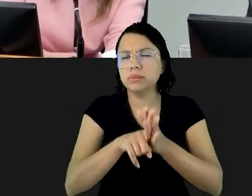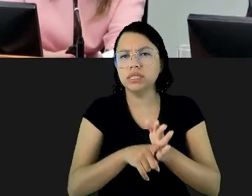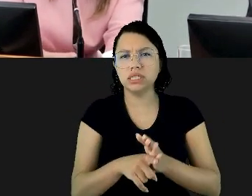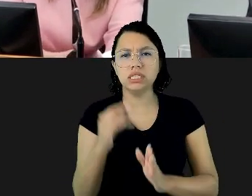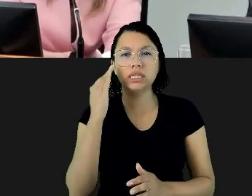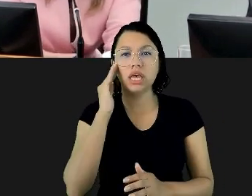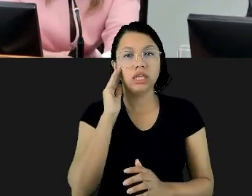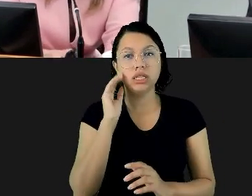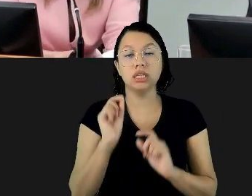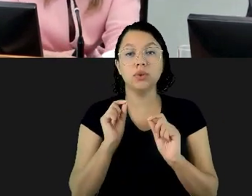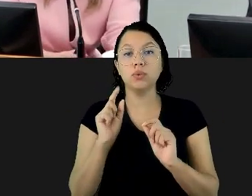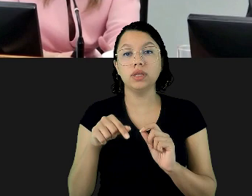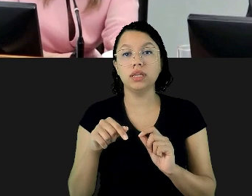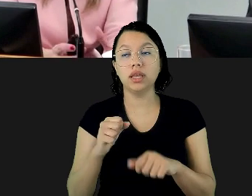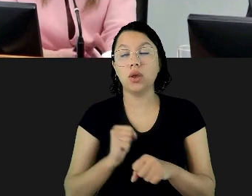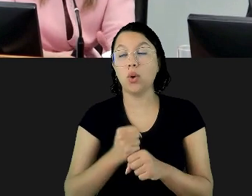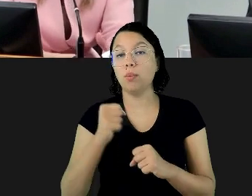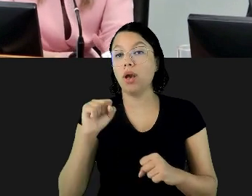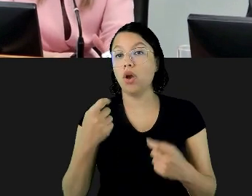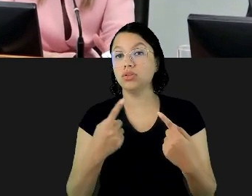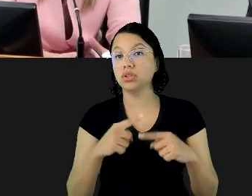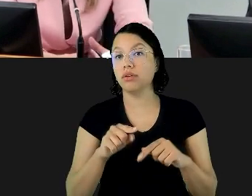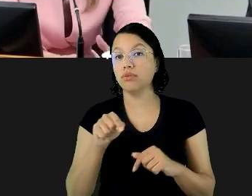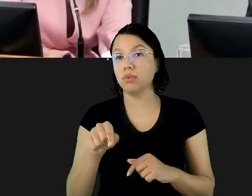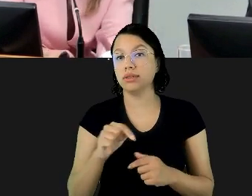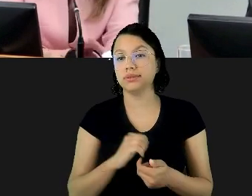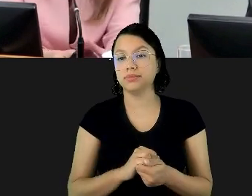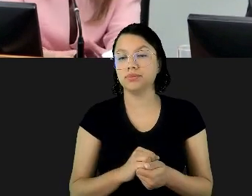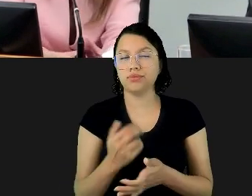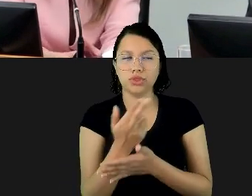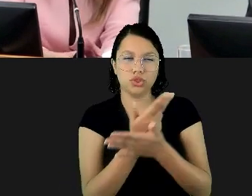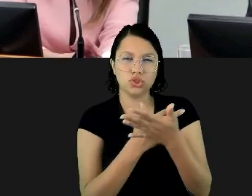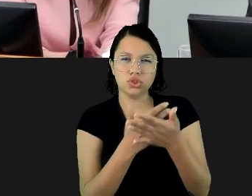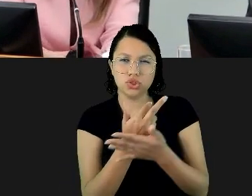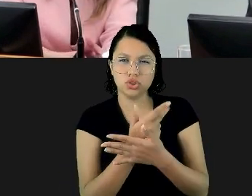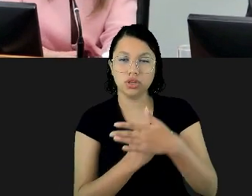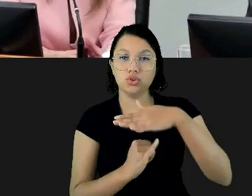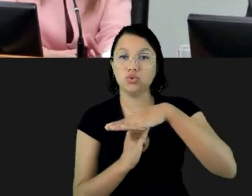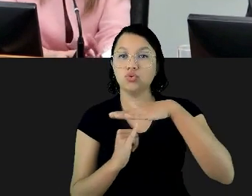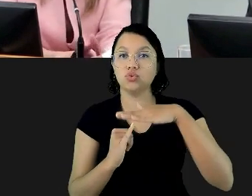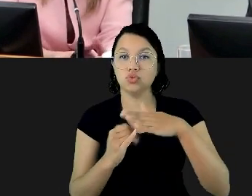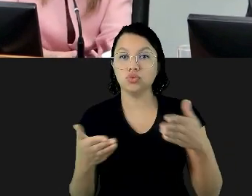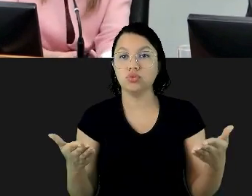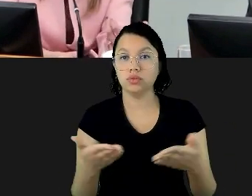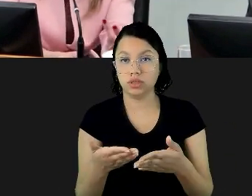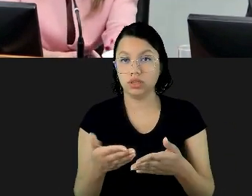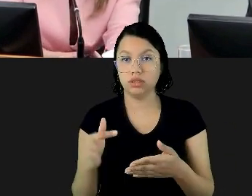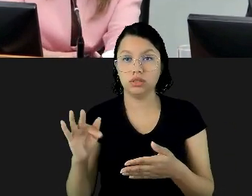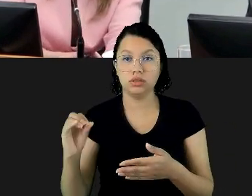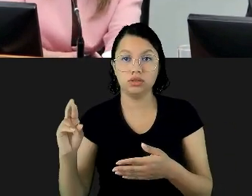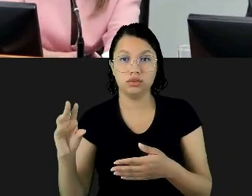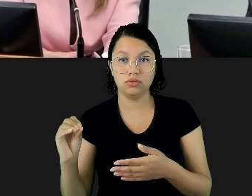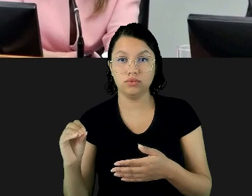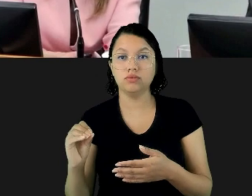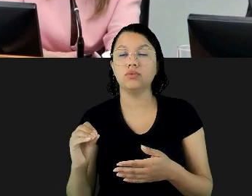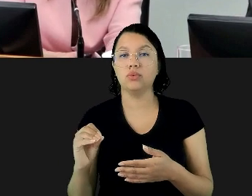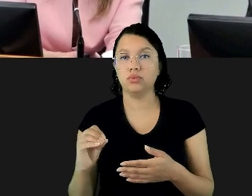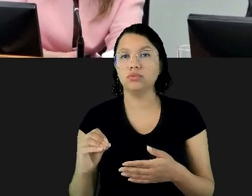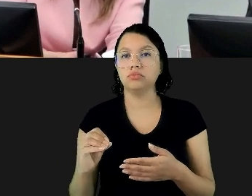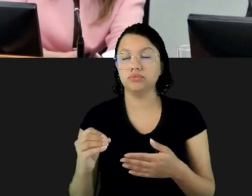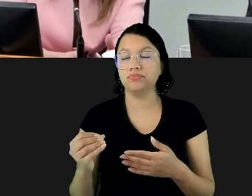aí? Desenhar o desenho institucional desse foro de interação, para que a gente tenha